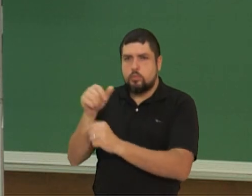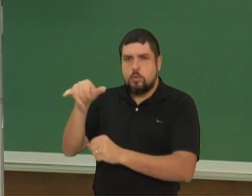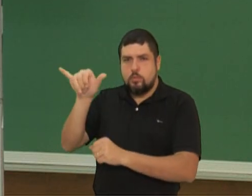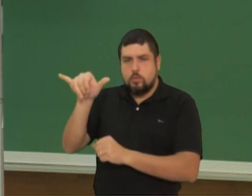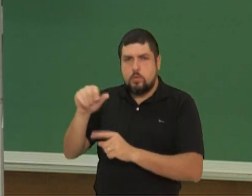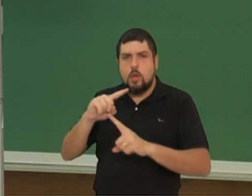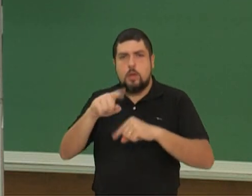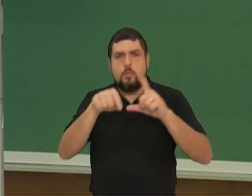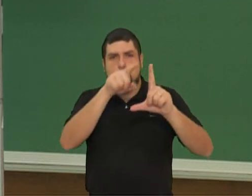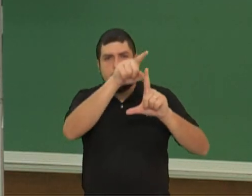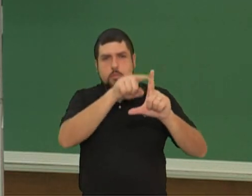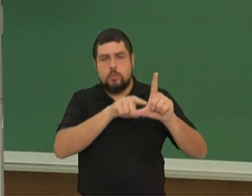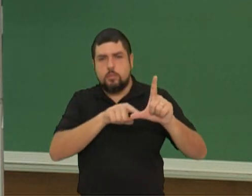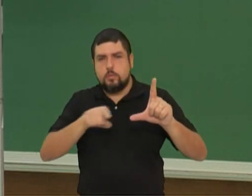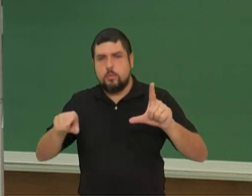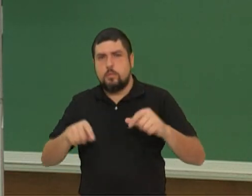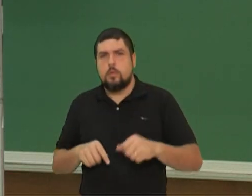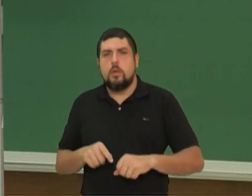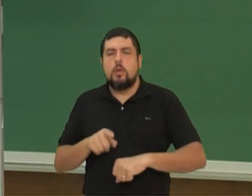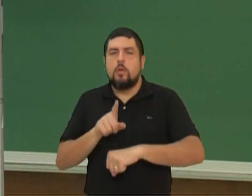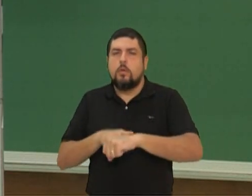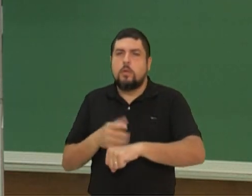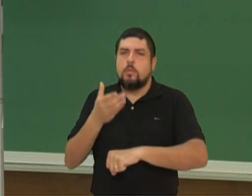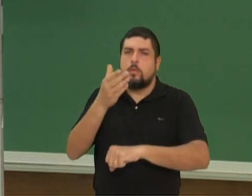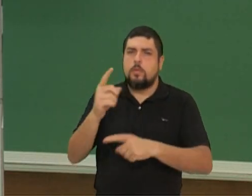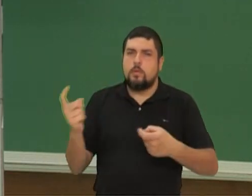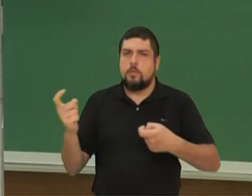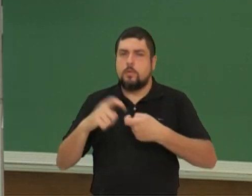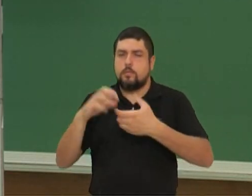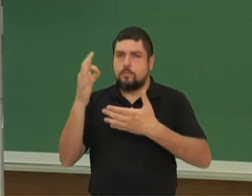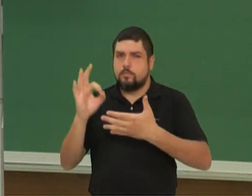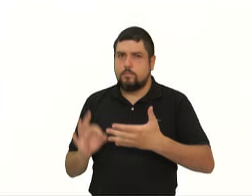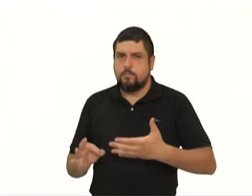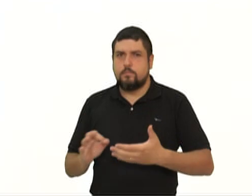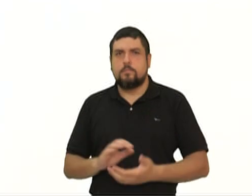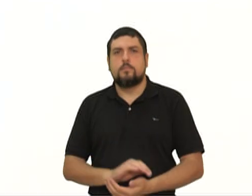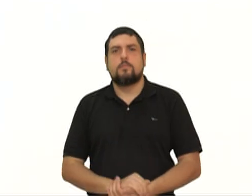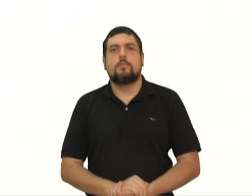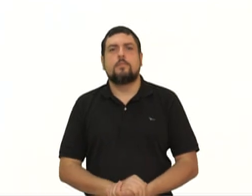monta o gráfico da função. Uns minutinhos para você fazer, a gente volta com a solução.